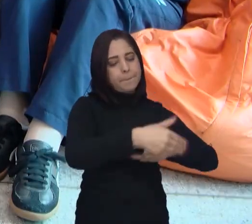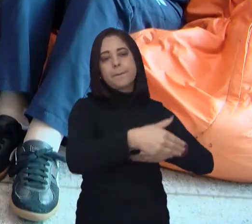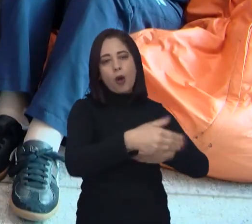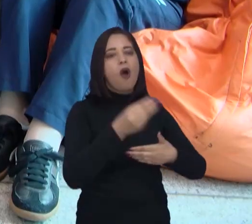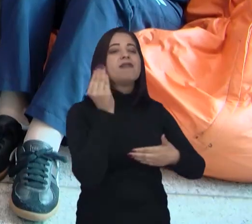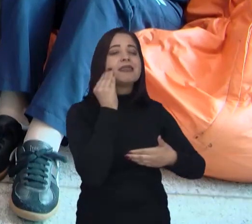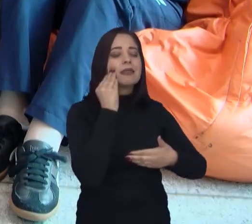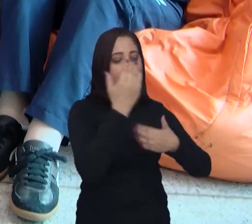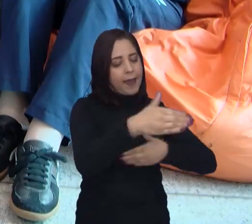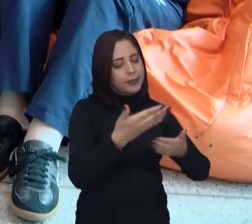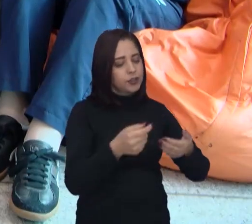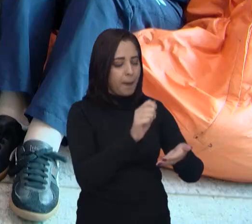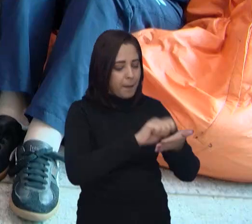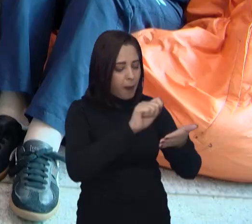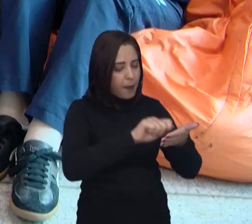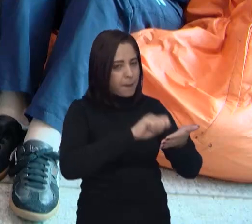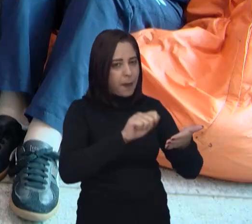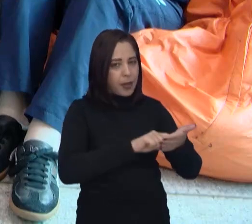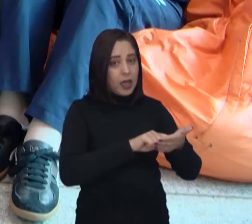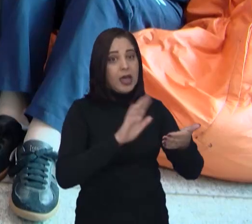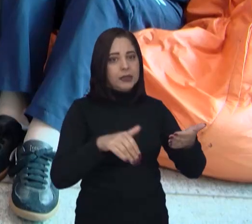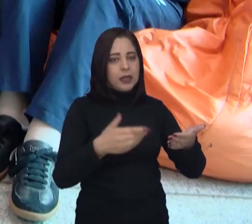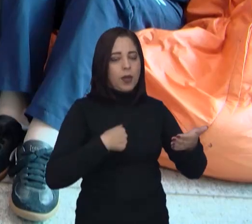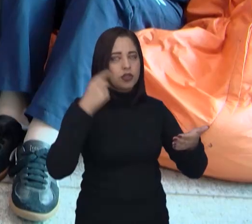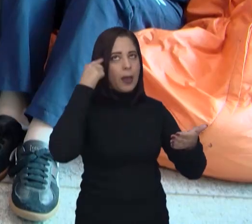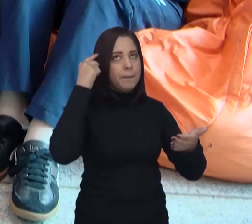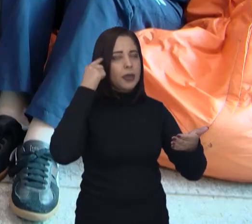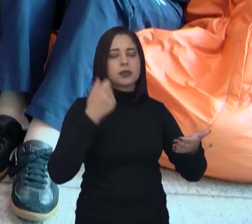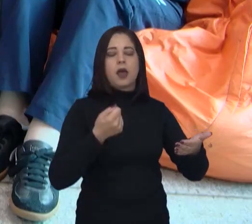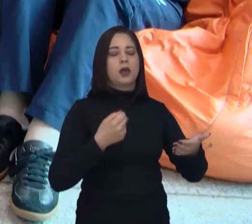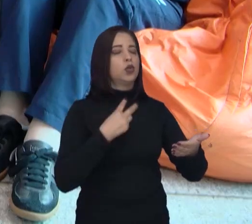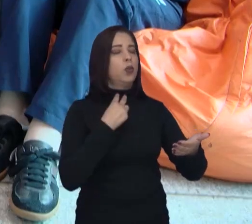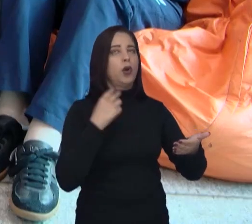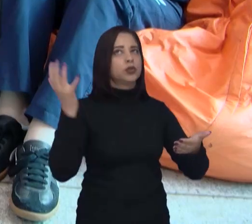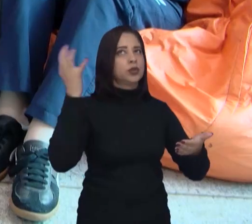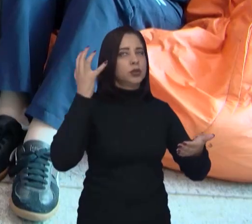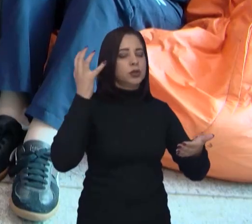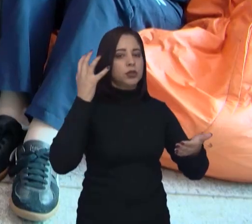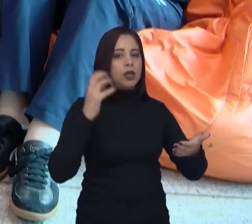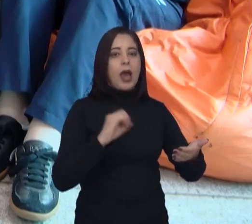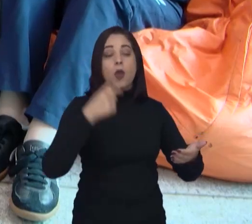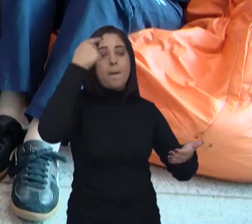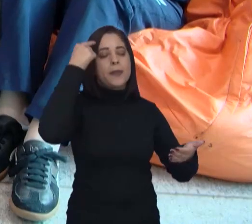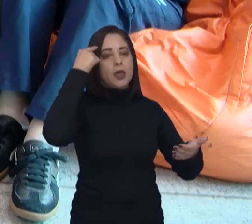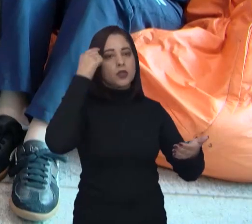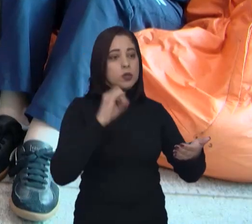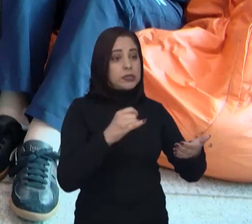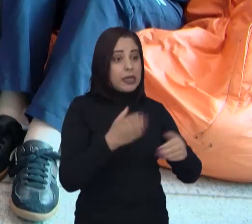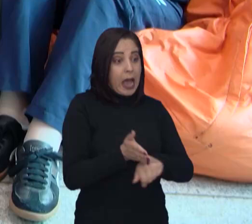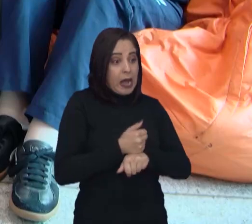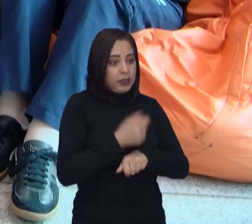torne capaz de não desenvolver uma pressão tão grande. E uma coisa que eu tenho em mente é, se eu for treineiro quanto